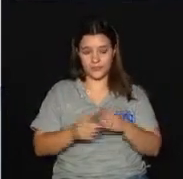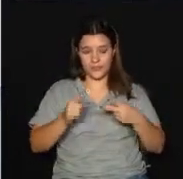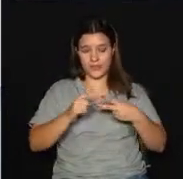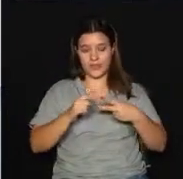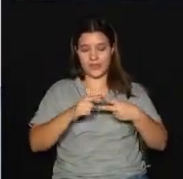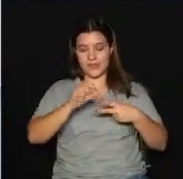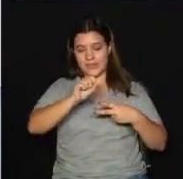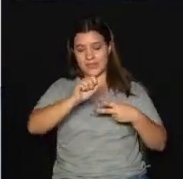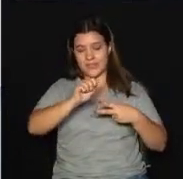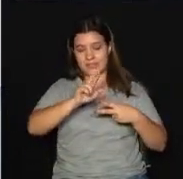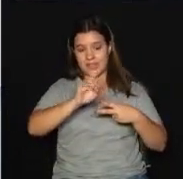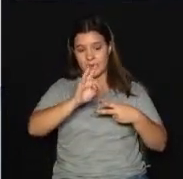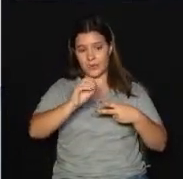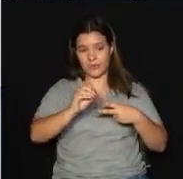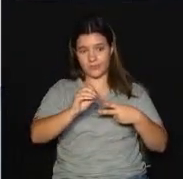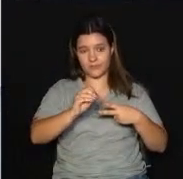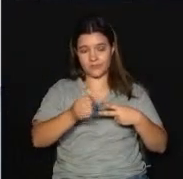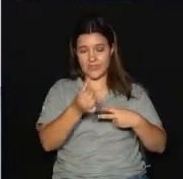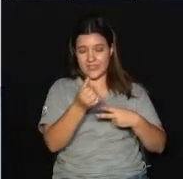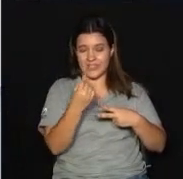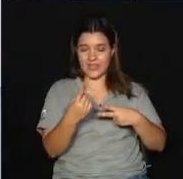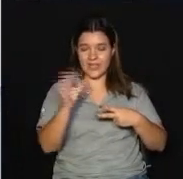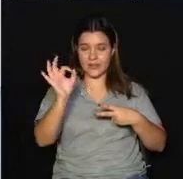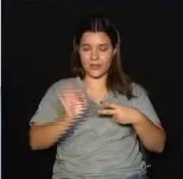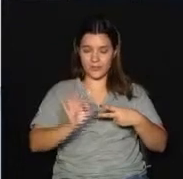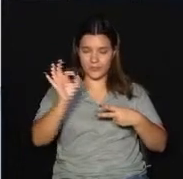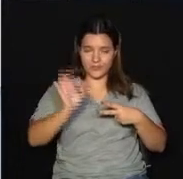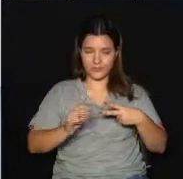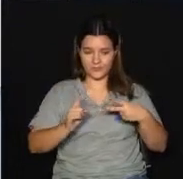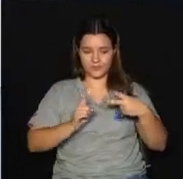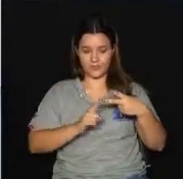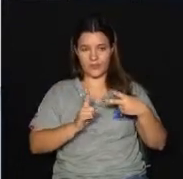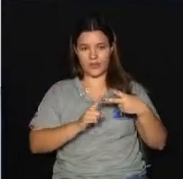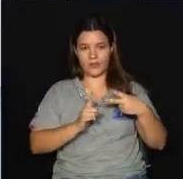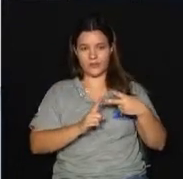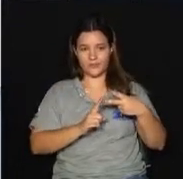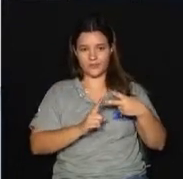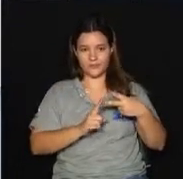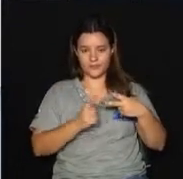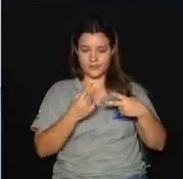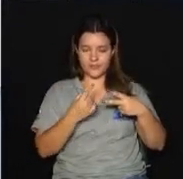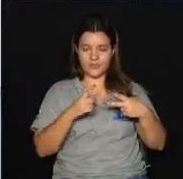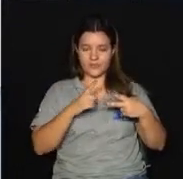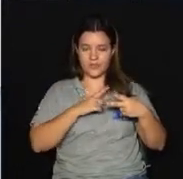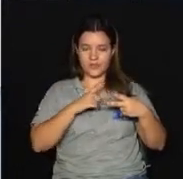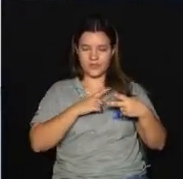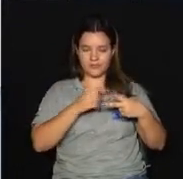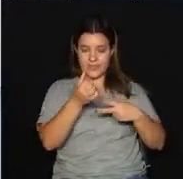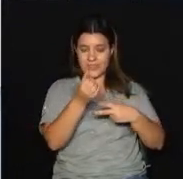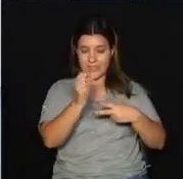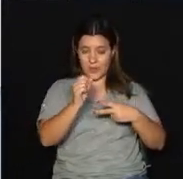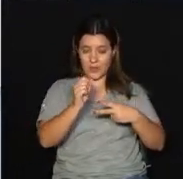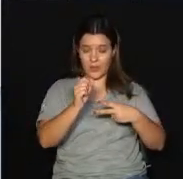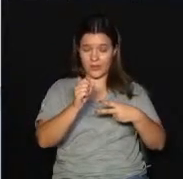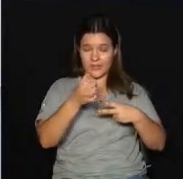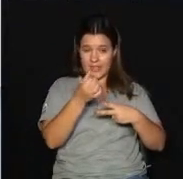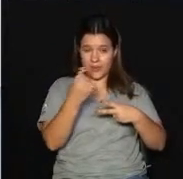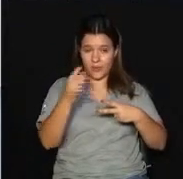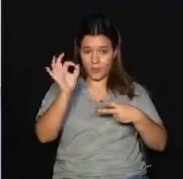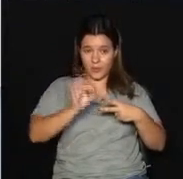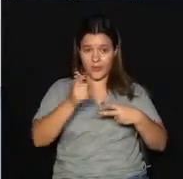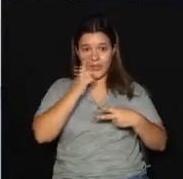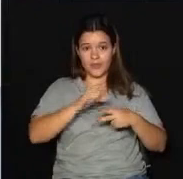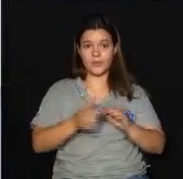51,69%. O Sarto recebeu 655 mil e o capitão Wagner recebeu 612 mil votos.